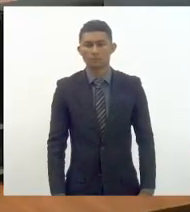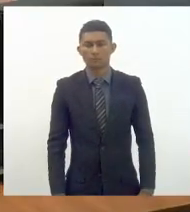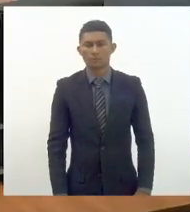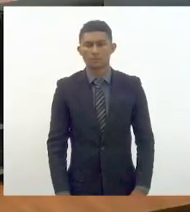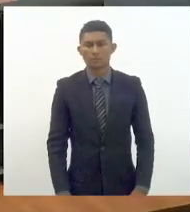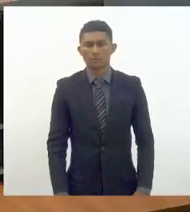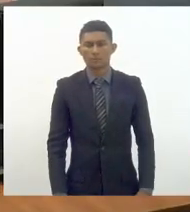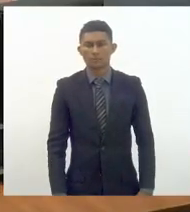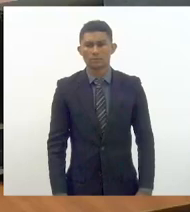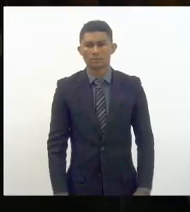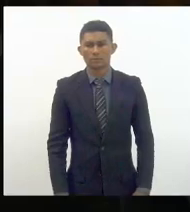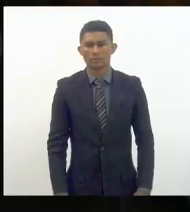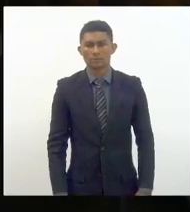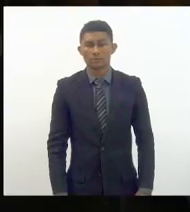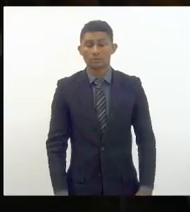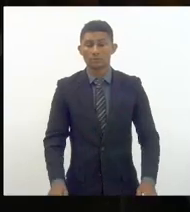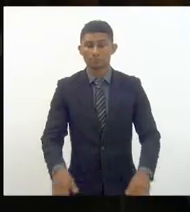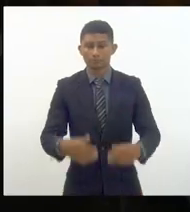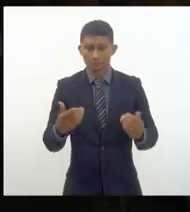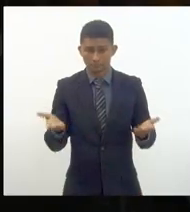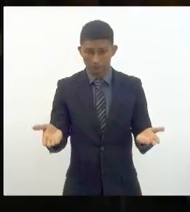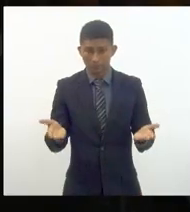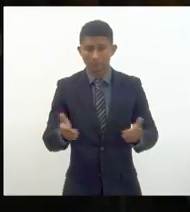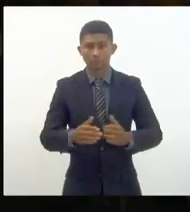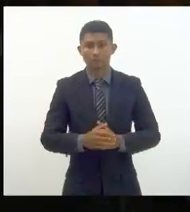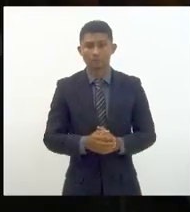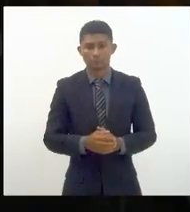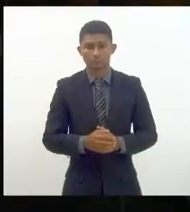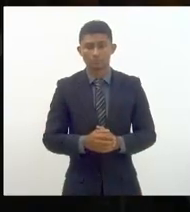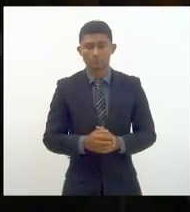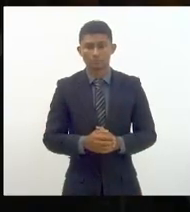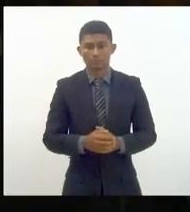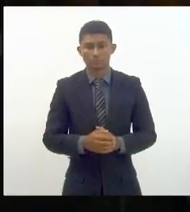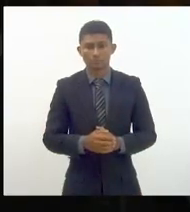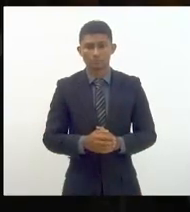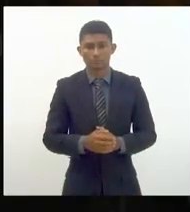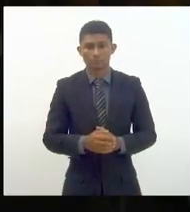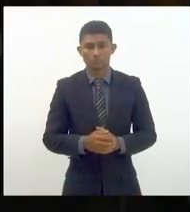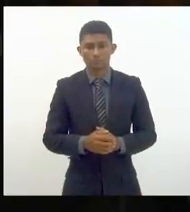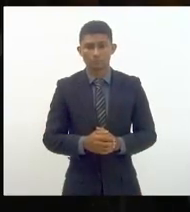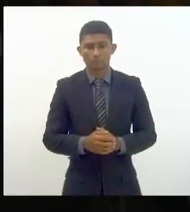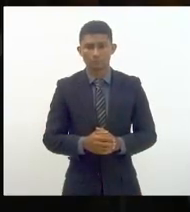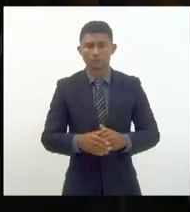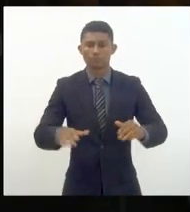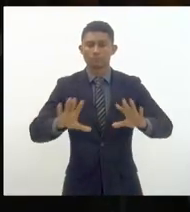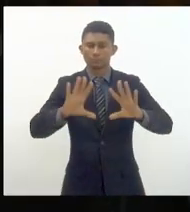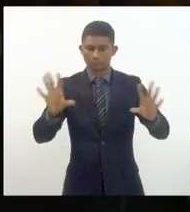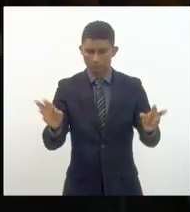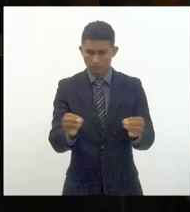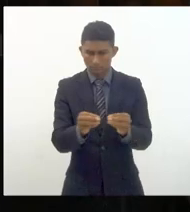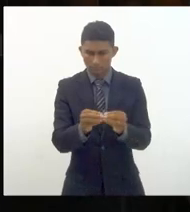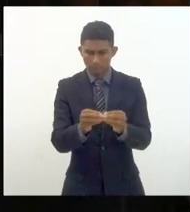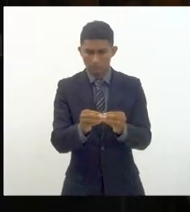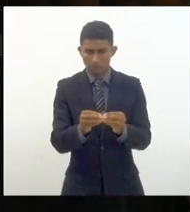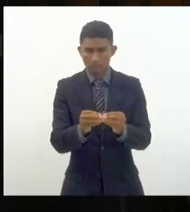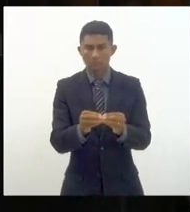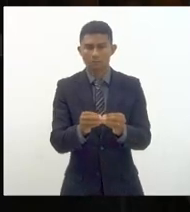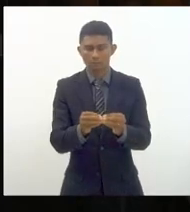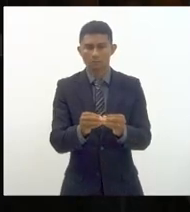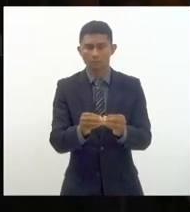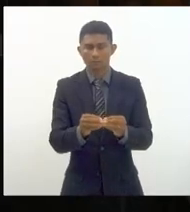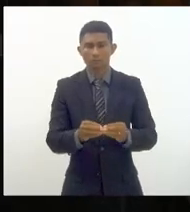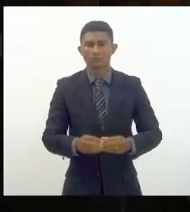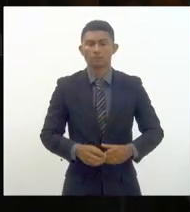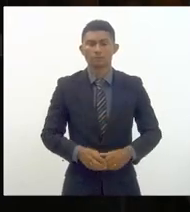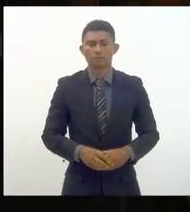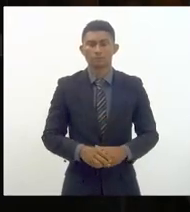eu achei puxar é presidente e concluindo a nossa